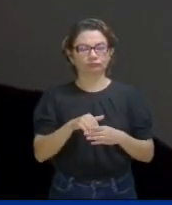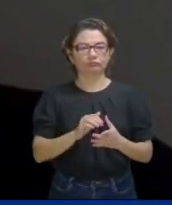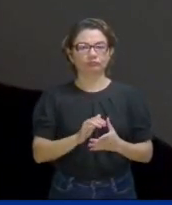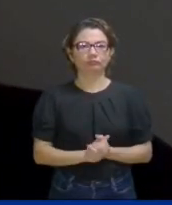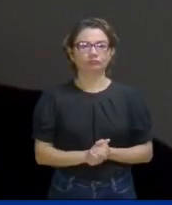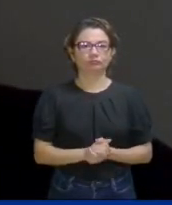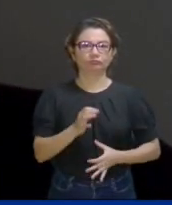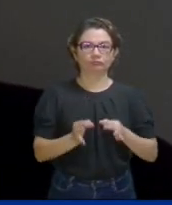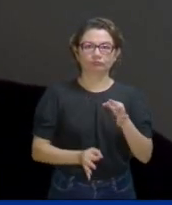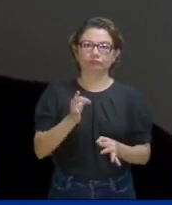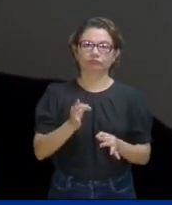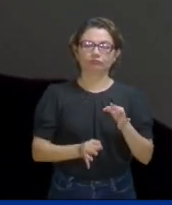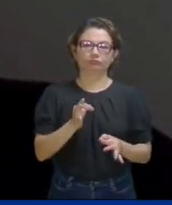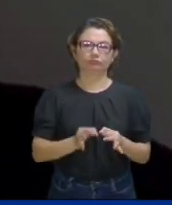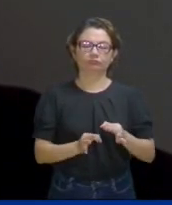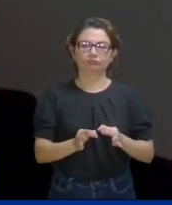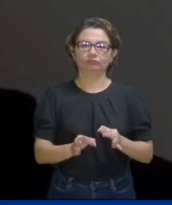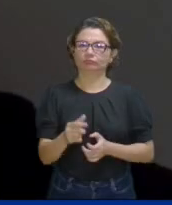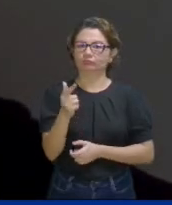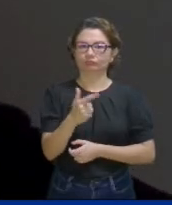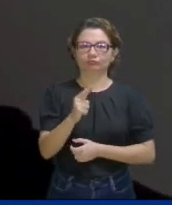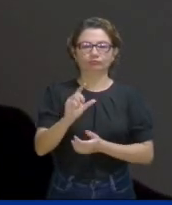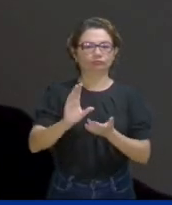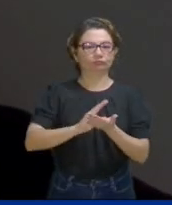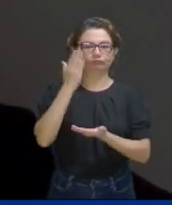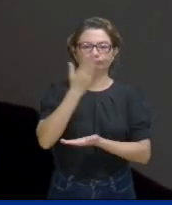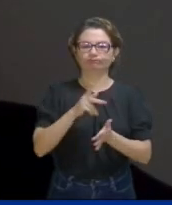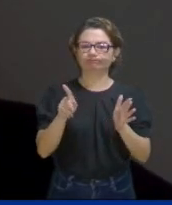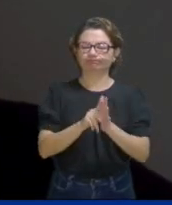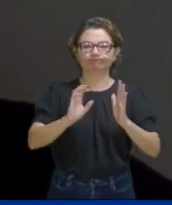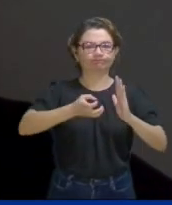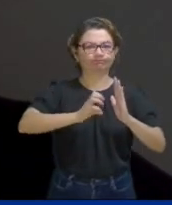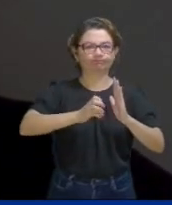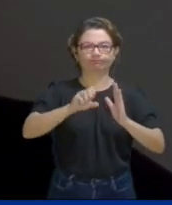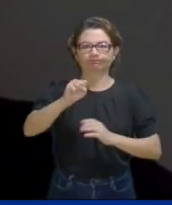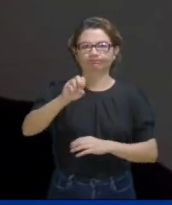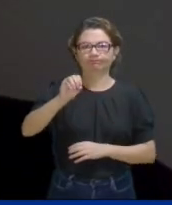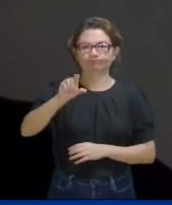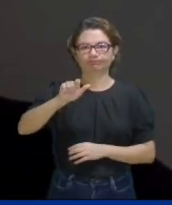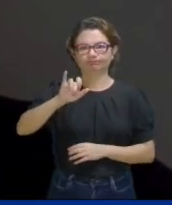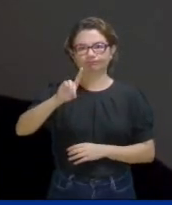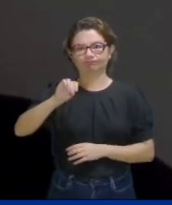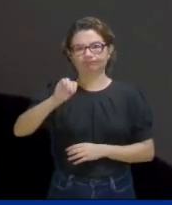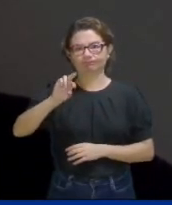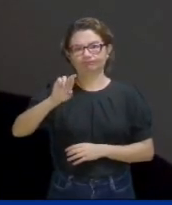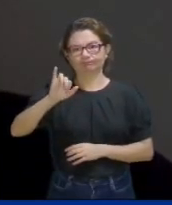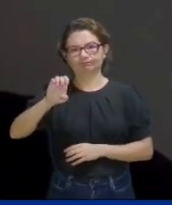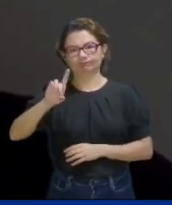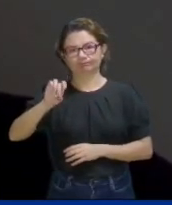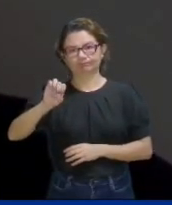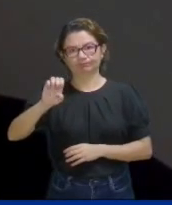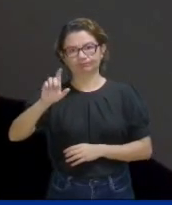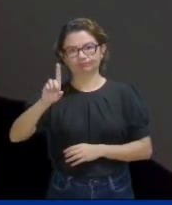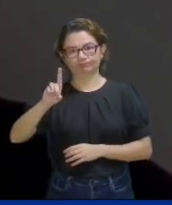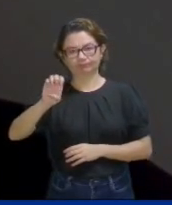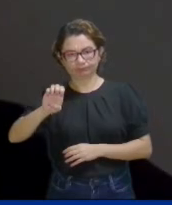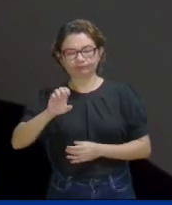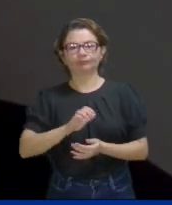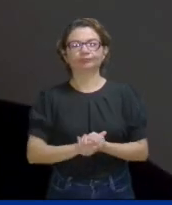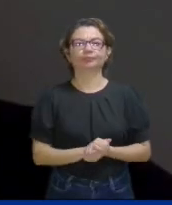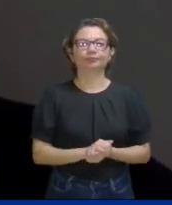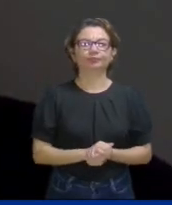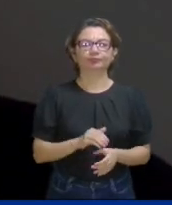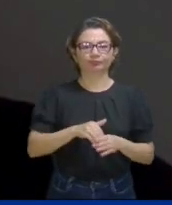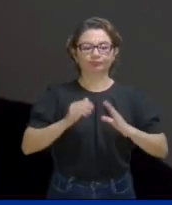voto pelo julgamento como não prestada as contas do Diretório Estadual do Solidariedade no Estado do Amapá, relativas às